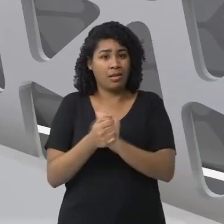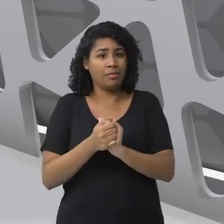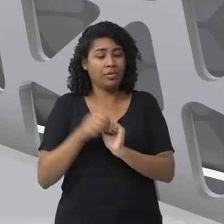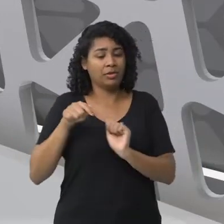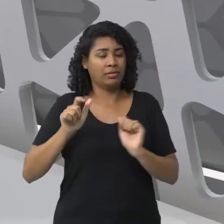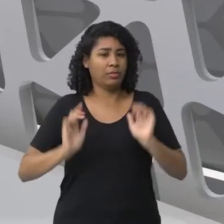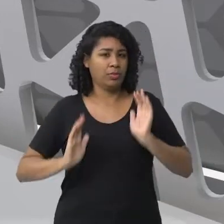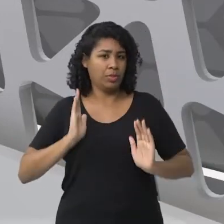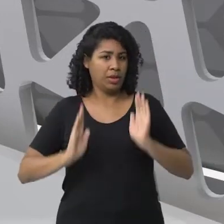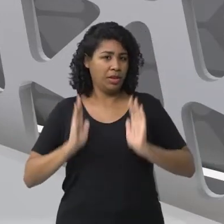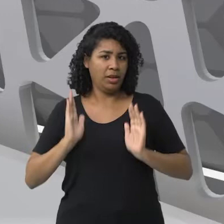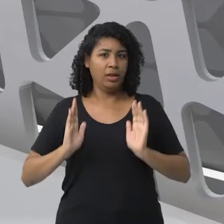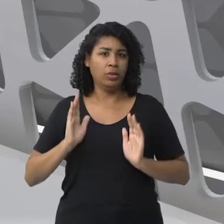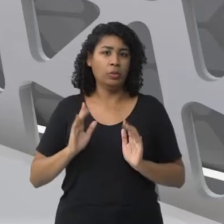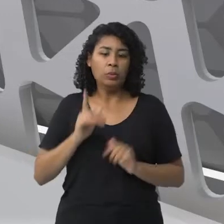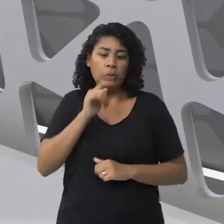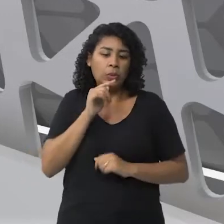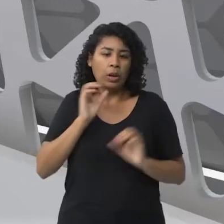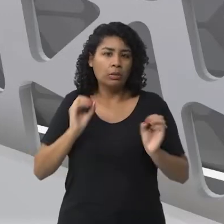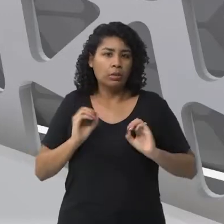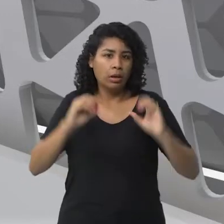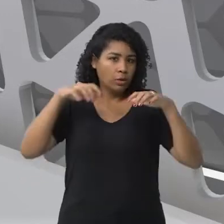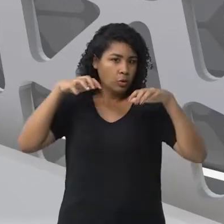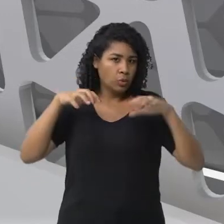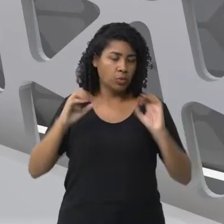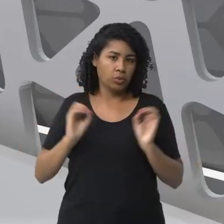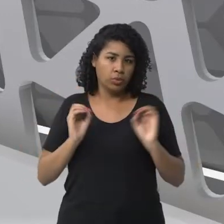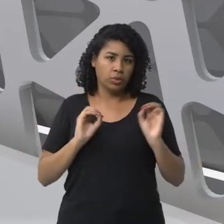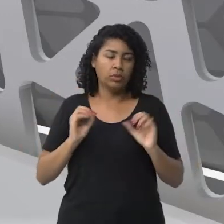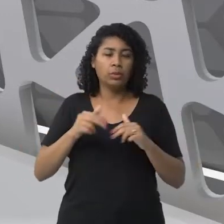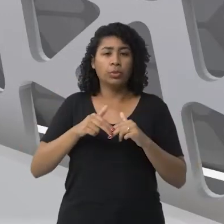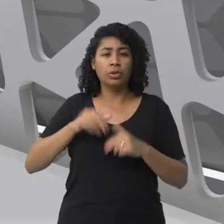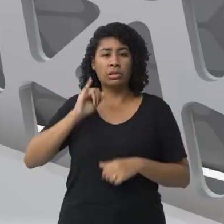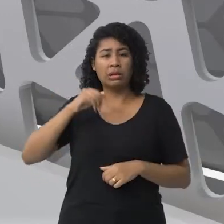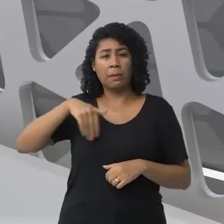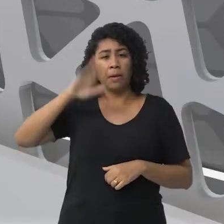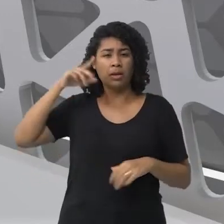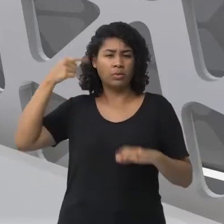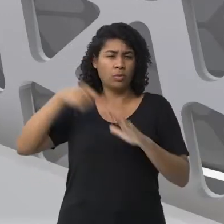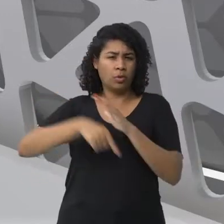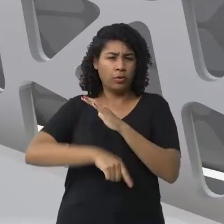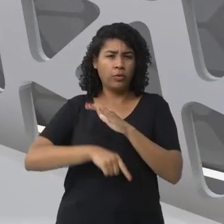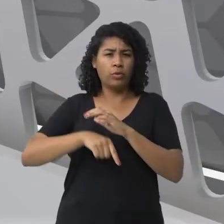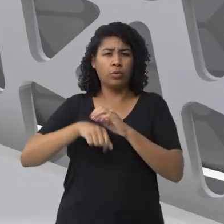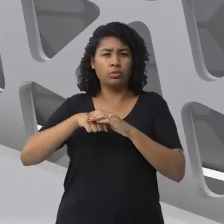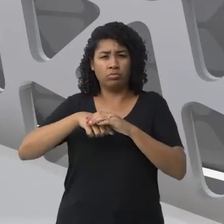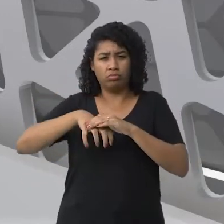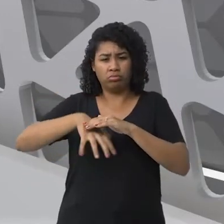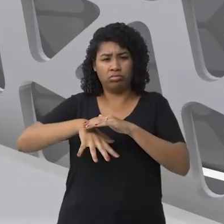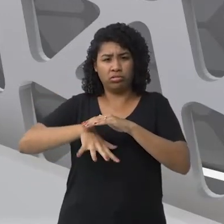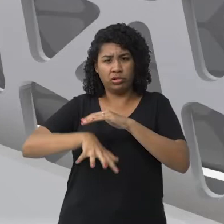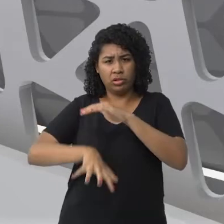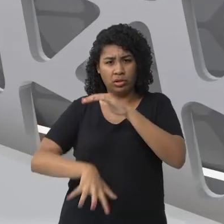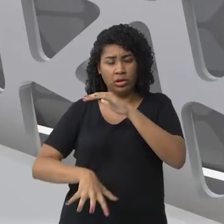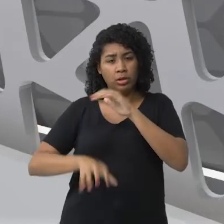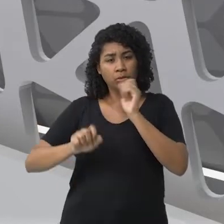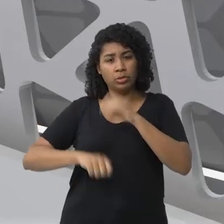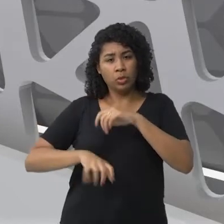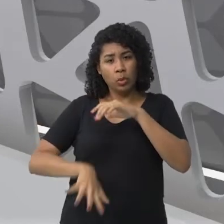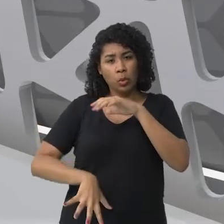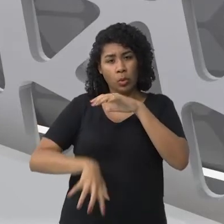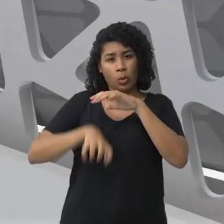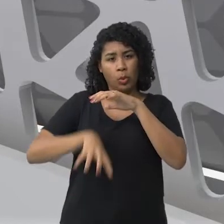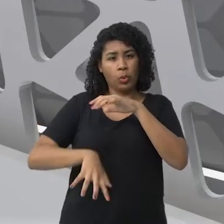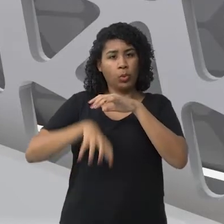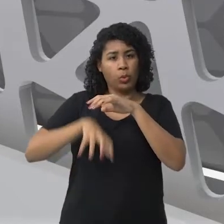certo período sem água, sem chuvas. E quanto mais profundas são as raízes, isso quer dizer que as plantas podem chegar cada vez